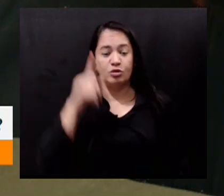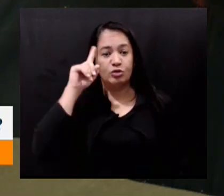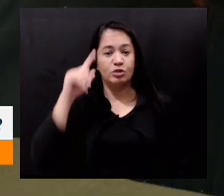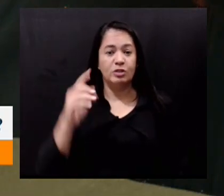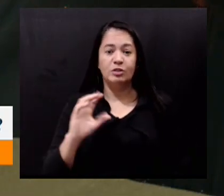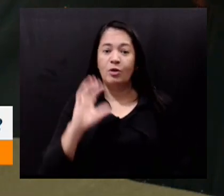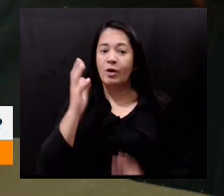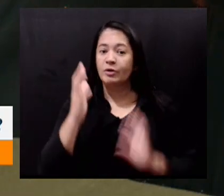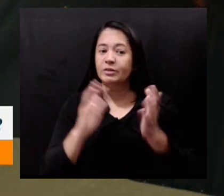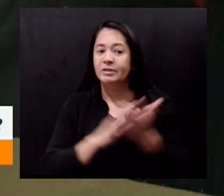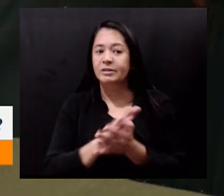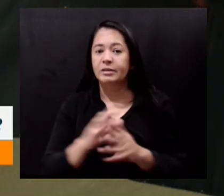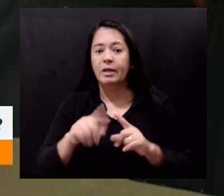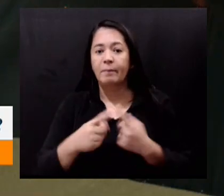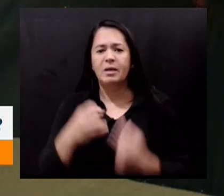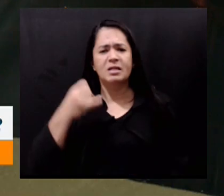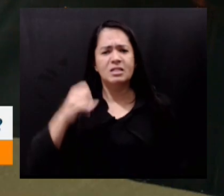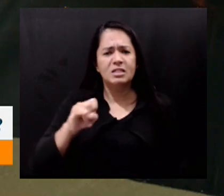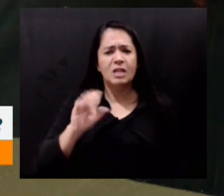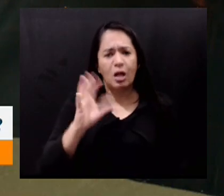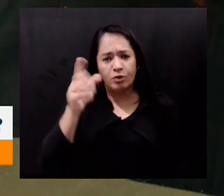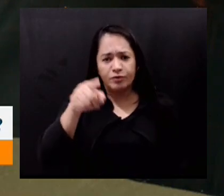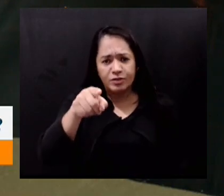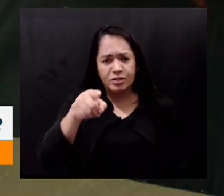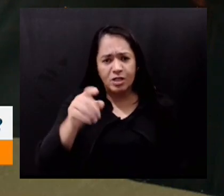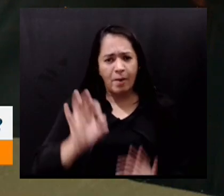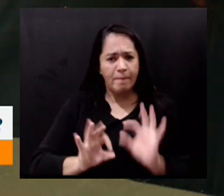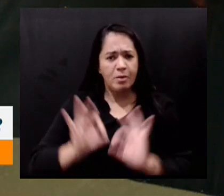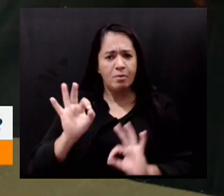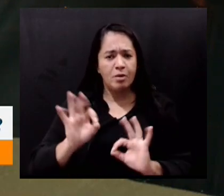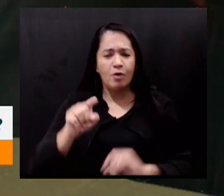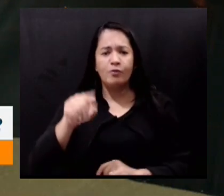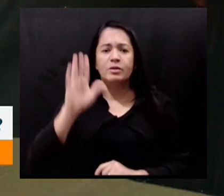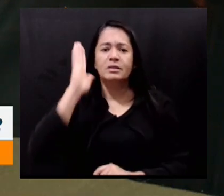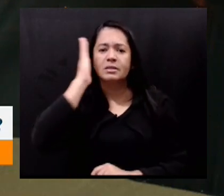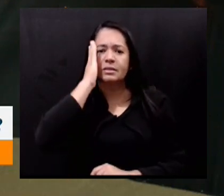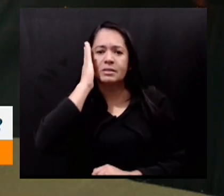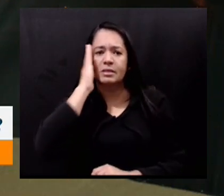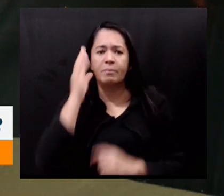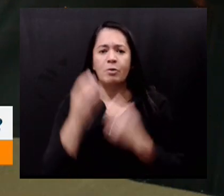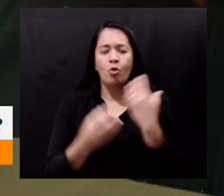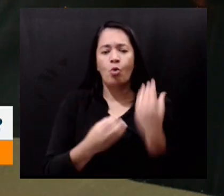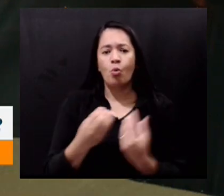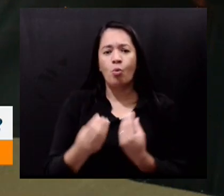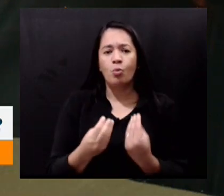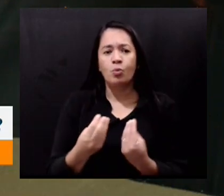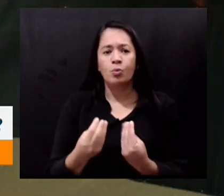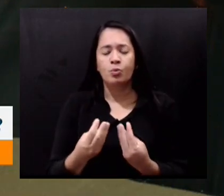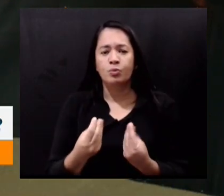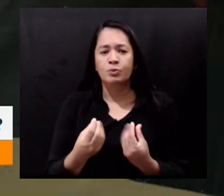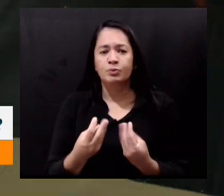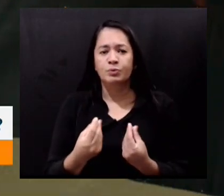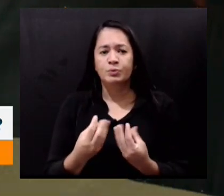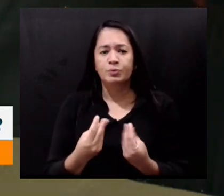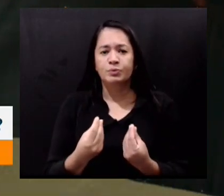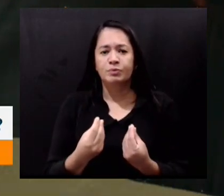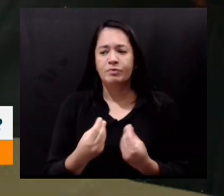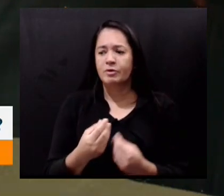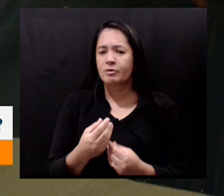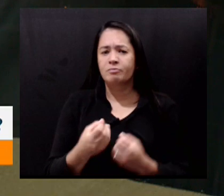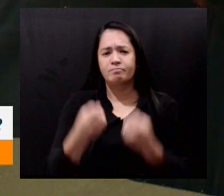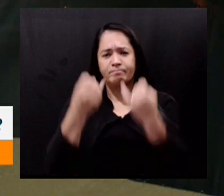acontecer? Você está preparado para isso? Você sabe como você vai direcionar aí essa questão